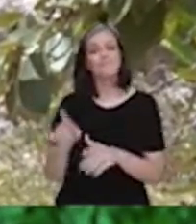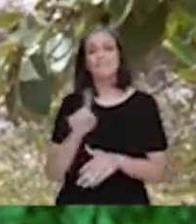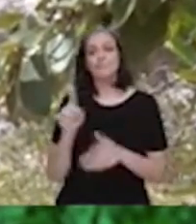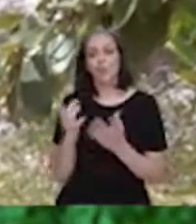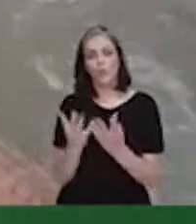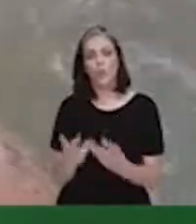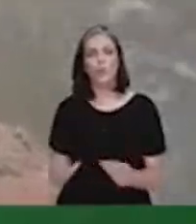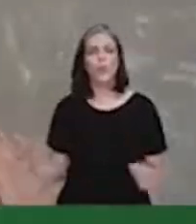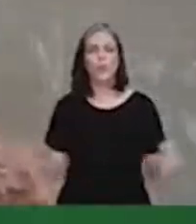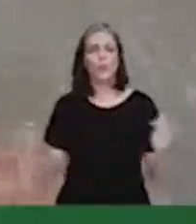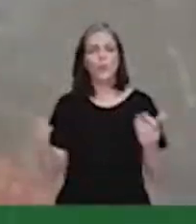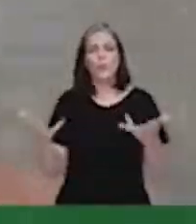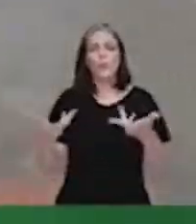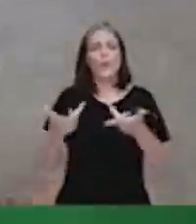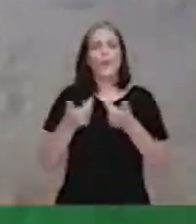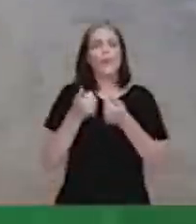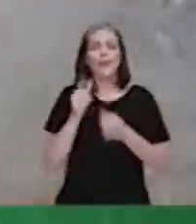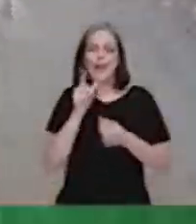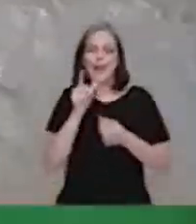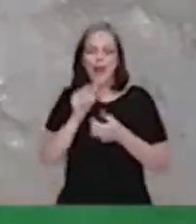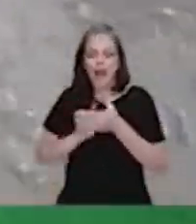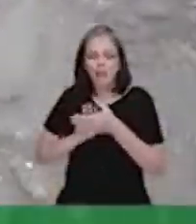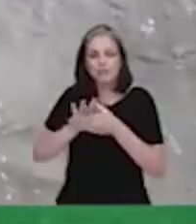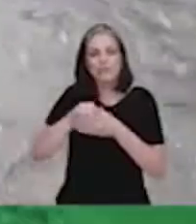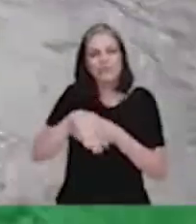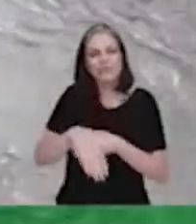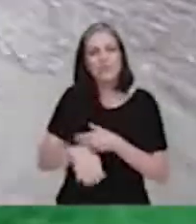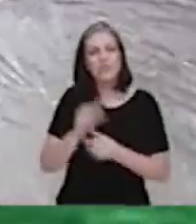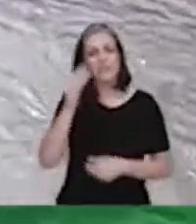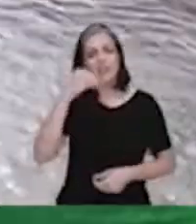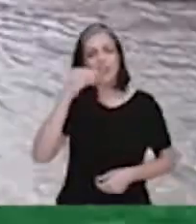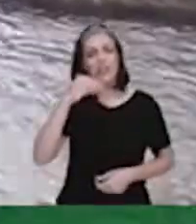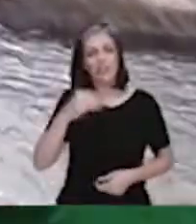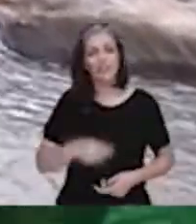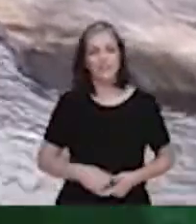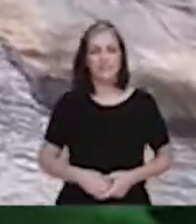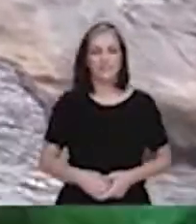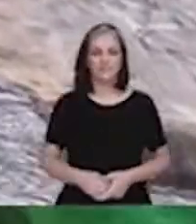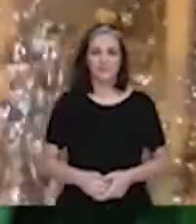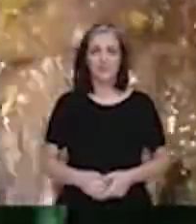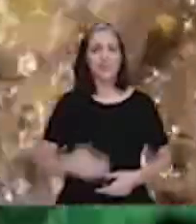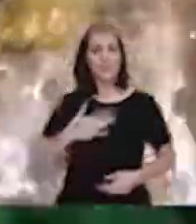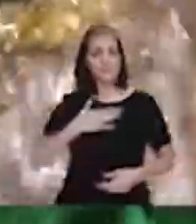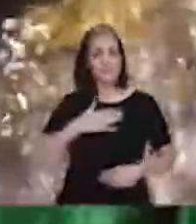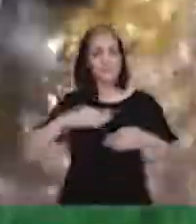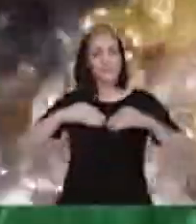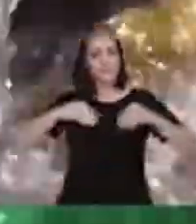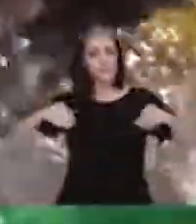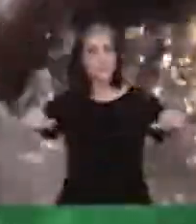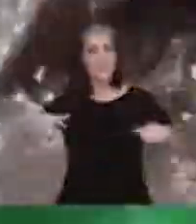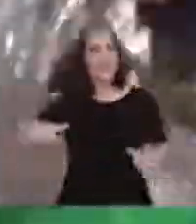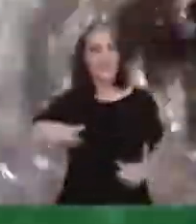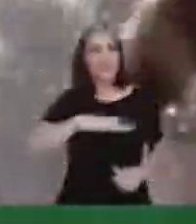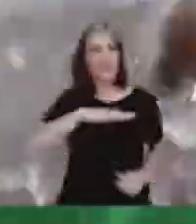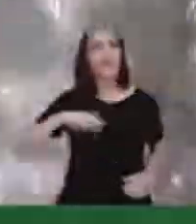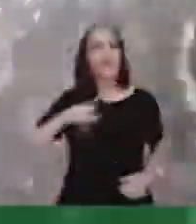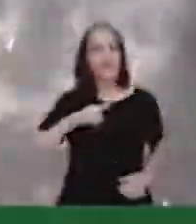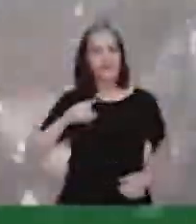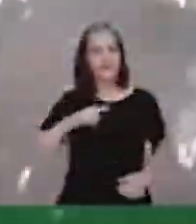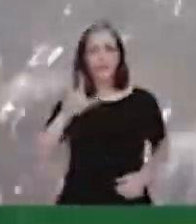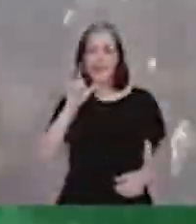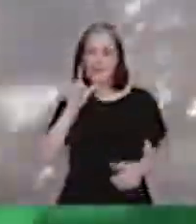Flávia diminuindo a vazão assim a qualidade a quantidade da matéria Quem tá na frente da minha propriedade